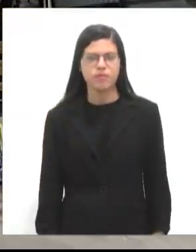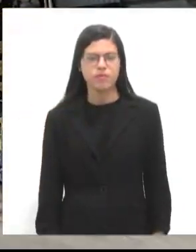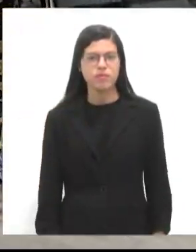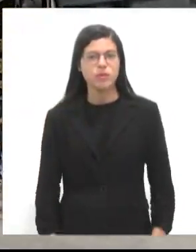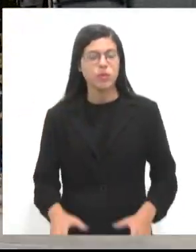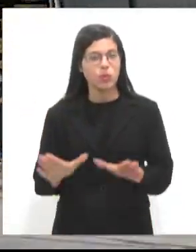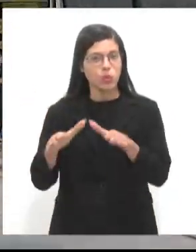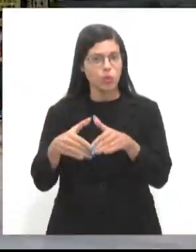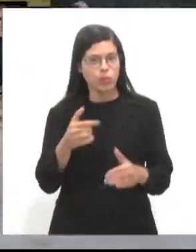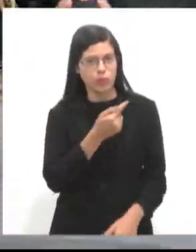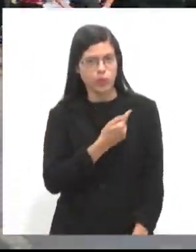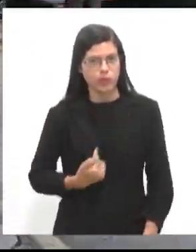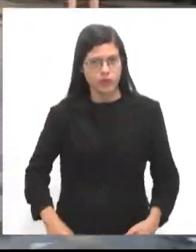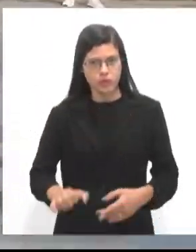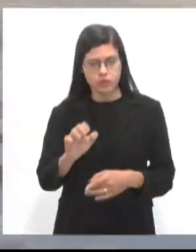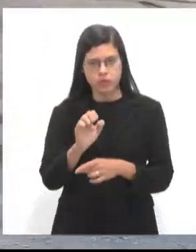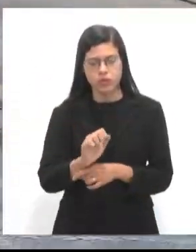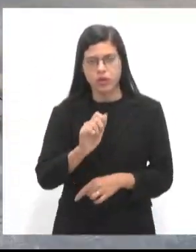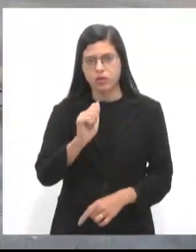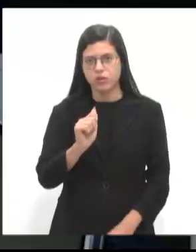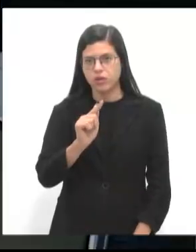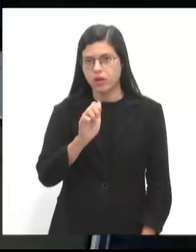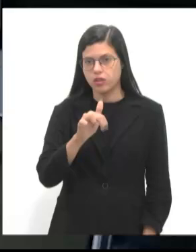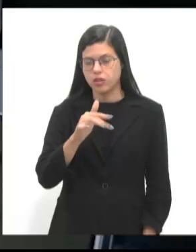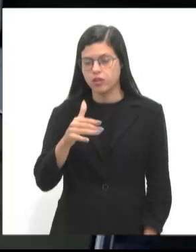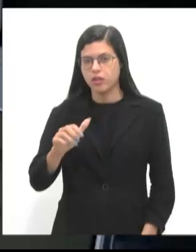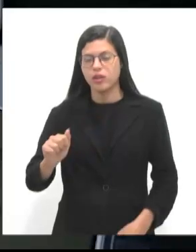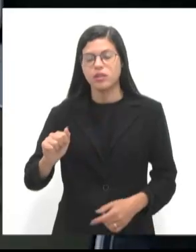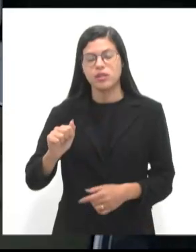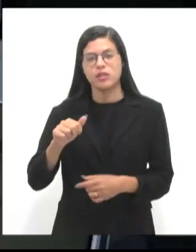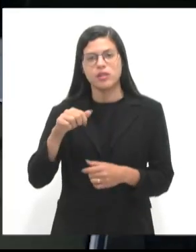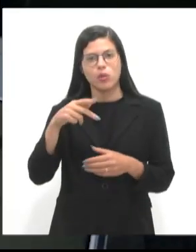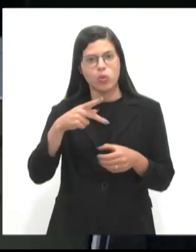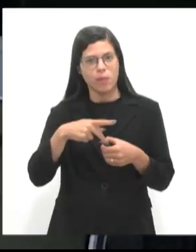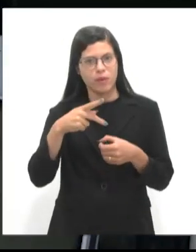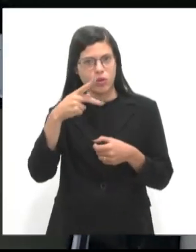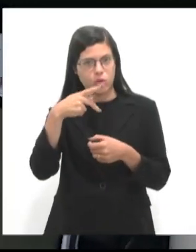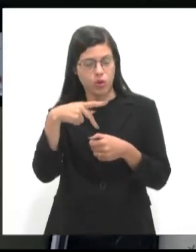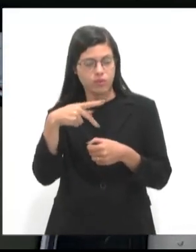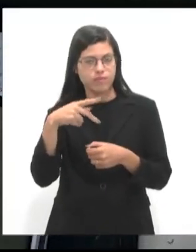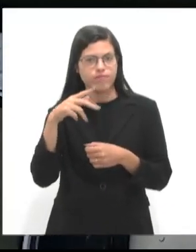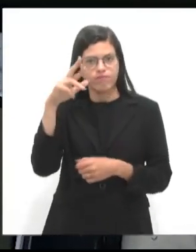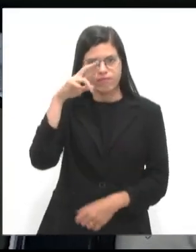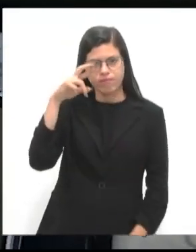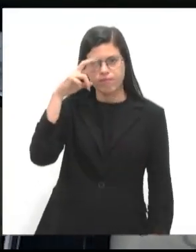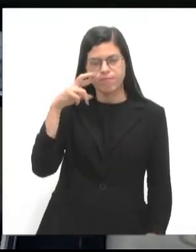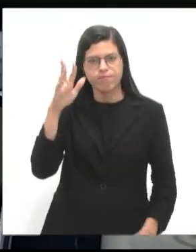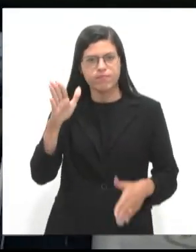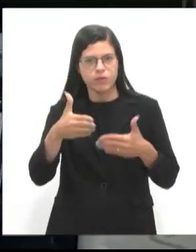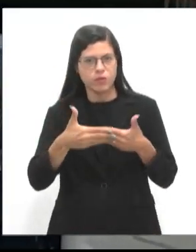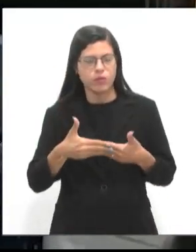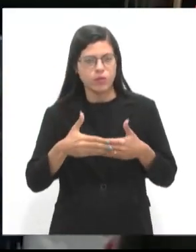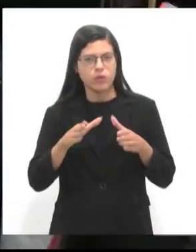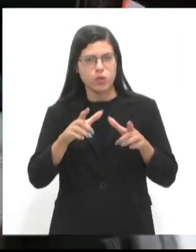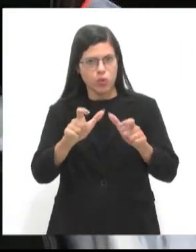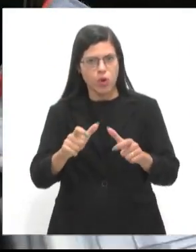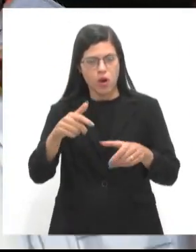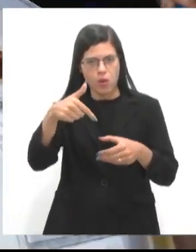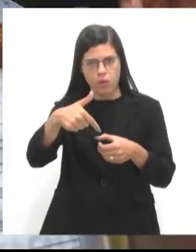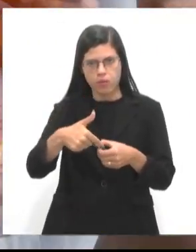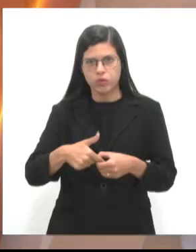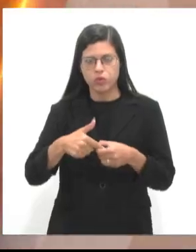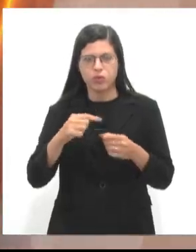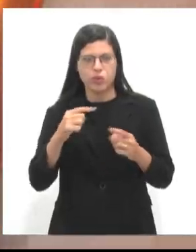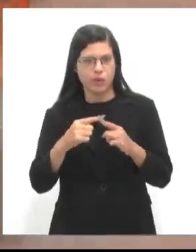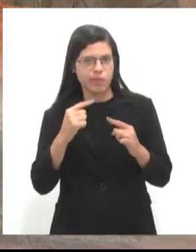Força-tarefa do Governo do Estado e Agência Nacional do Petróleo fiscalizam e interditam postos de combustíveis por